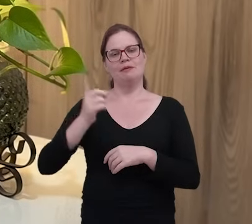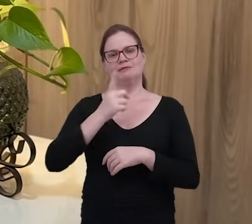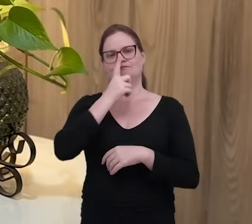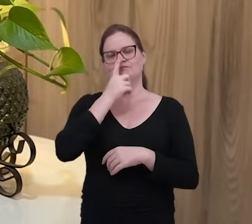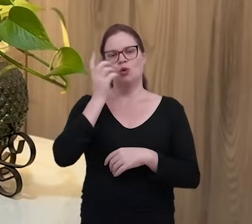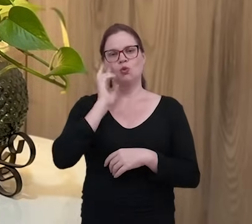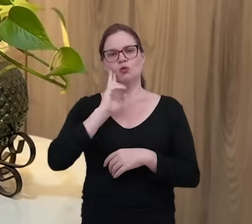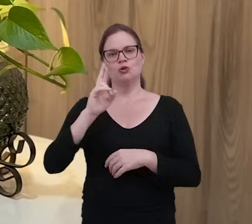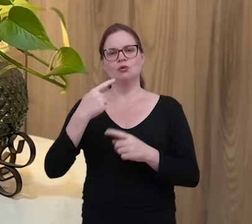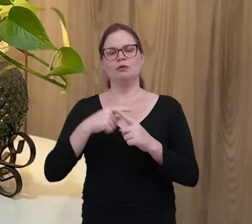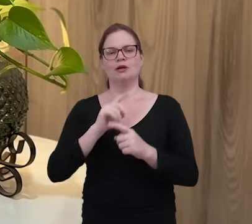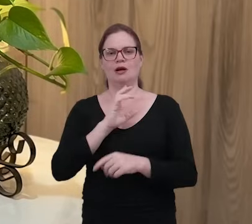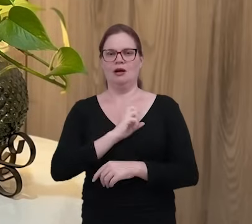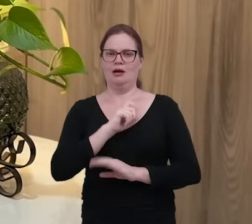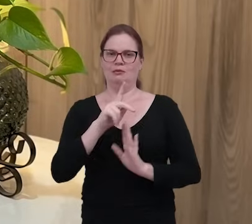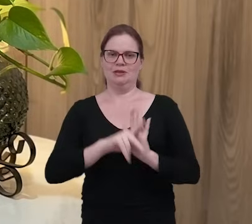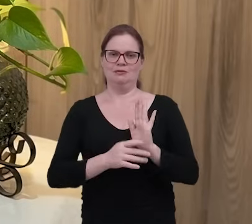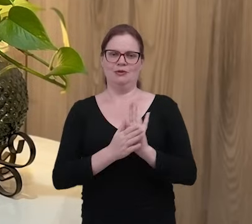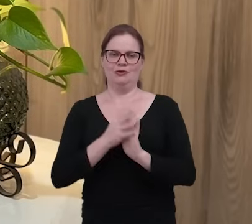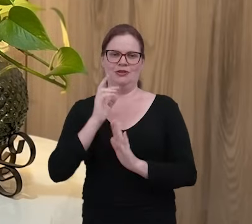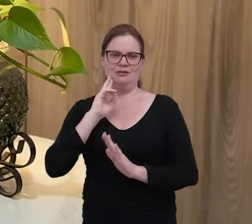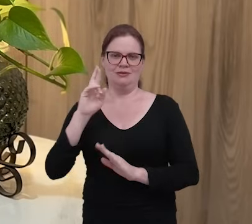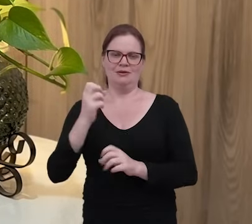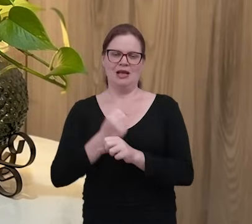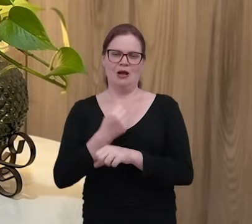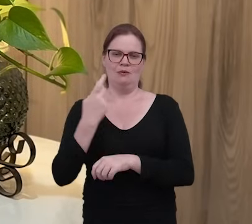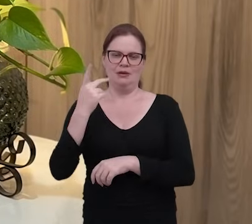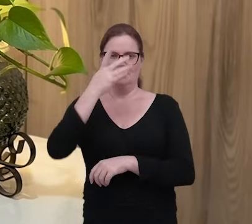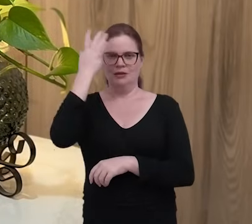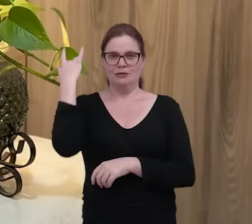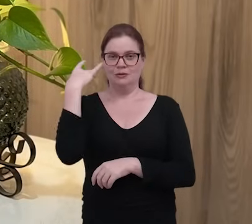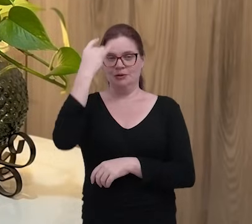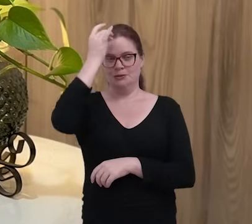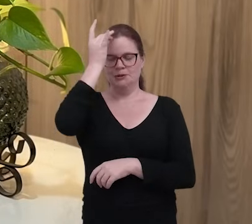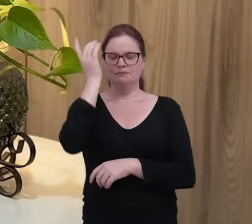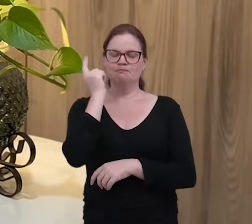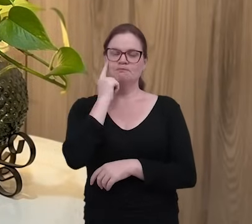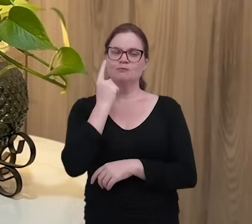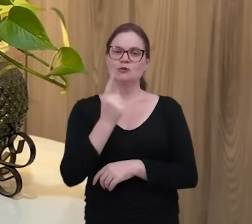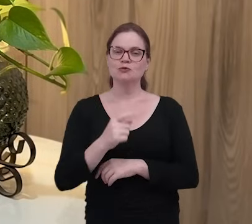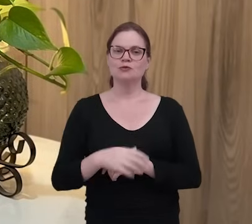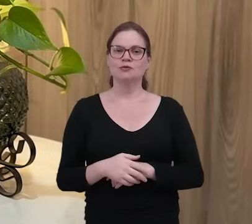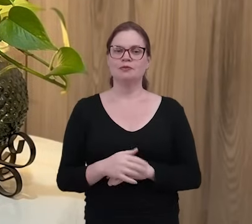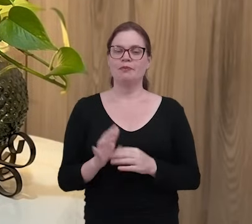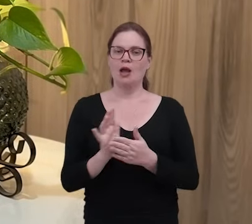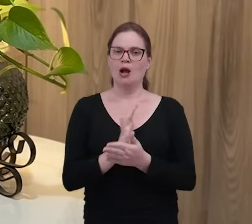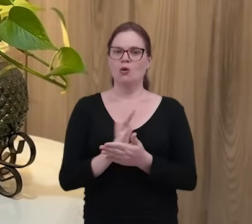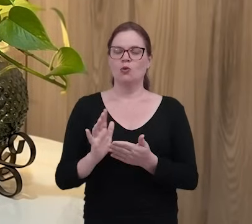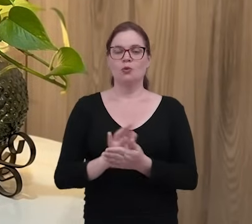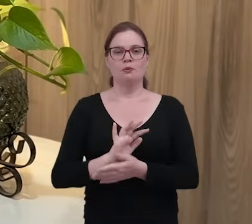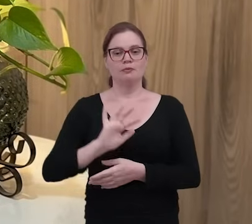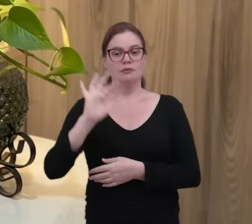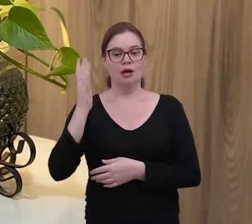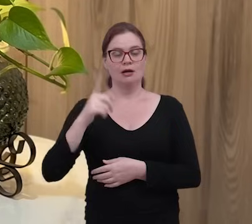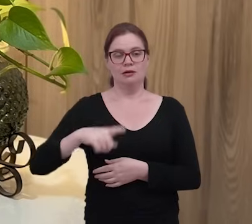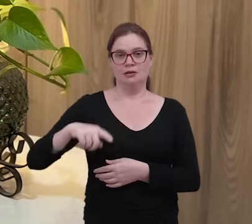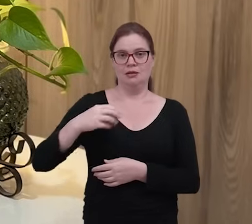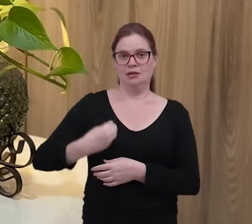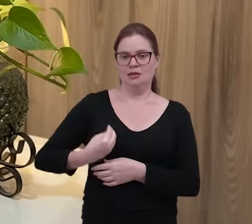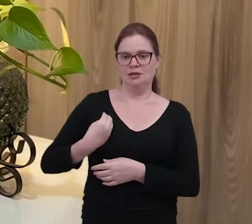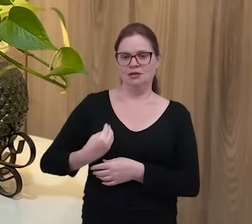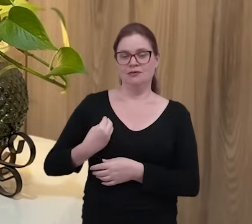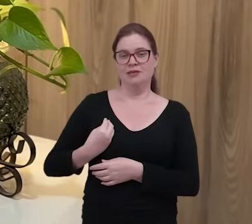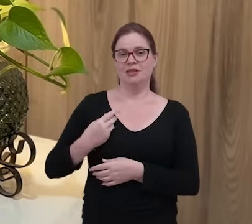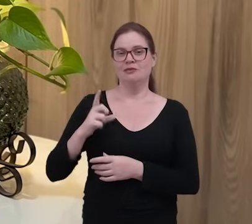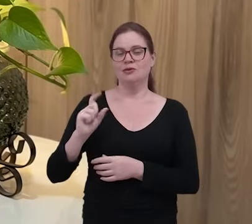Santo. Nós temos relatos de situações onde eles